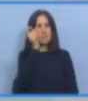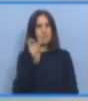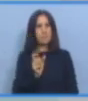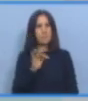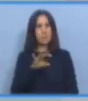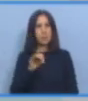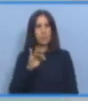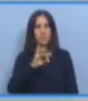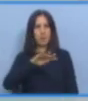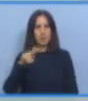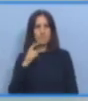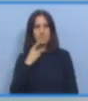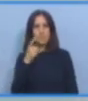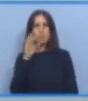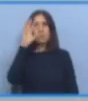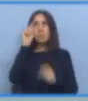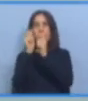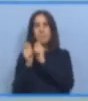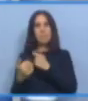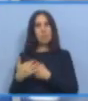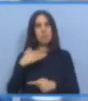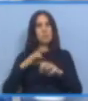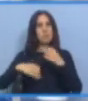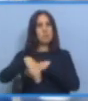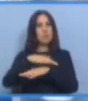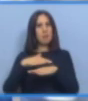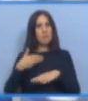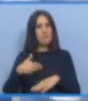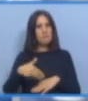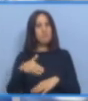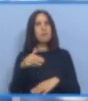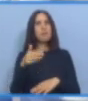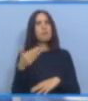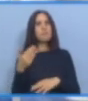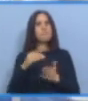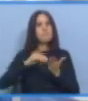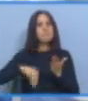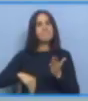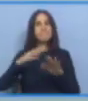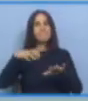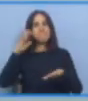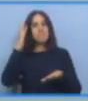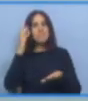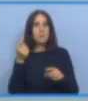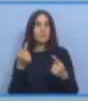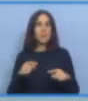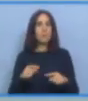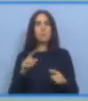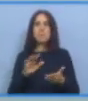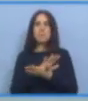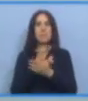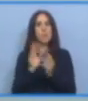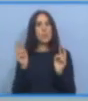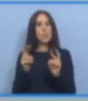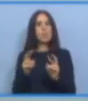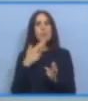este tema das alterações climáticas, das consequências que tem depois na sociedade, vai se circunscrevendo a tratados e a cimeiras, enfim, muito mediáticas, mas